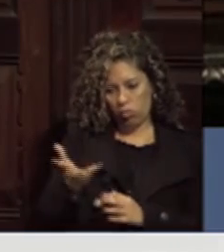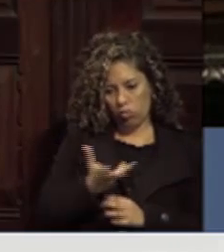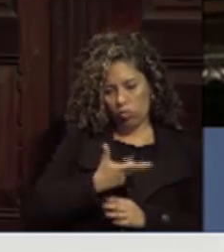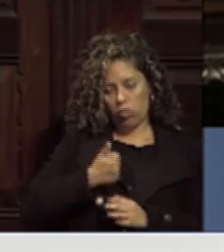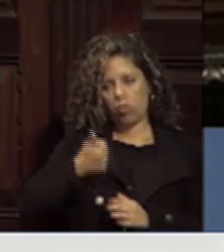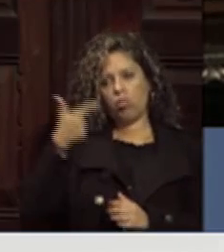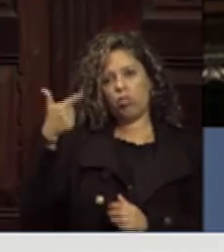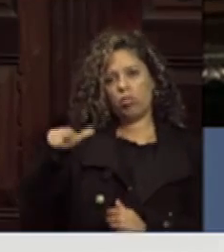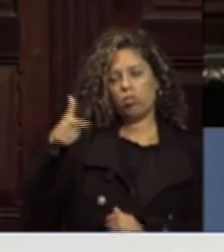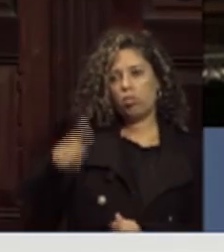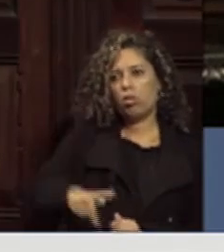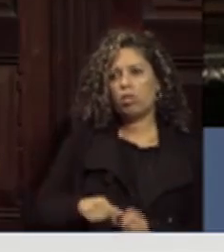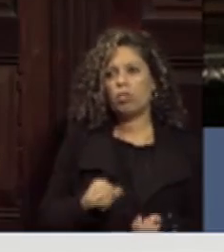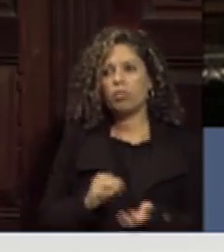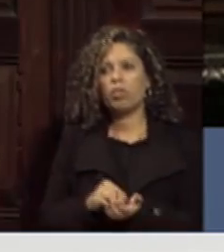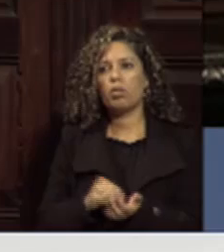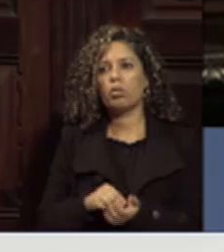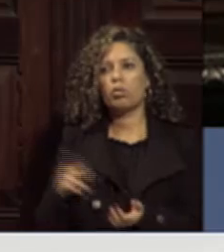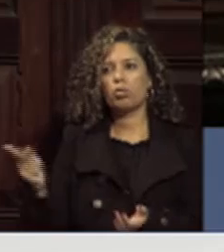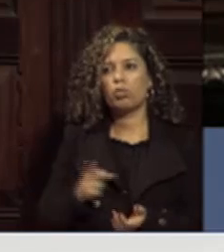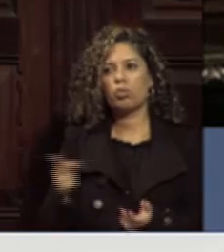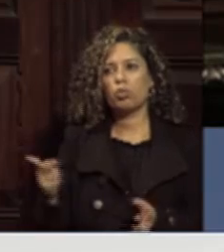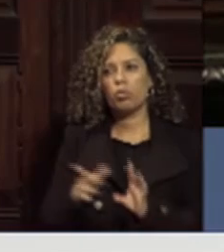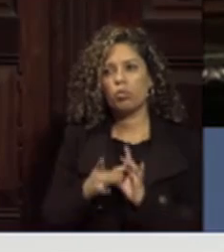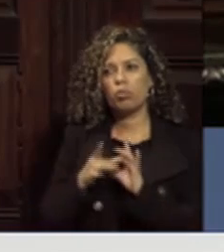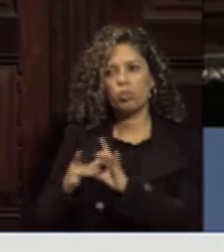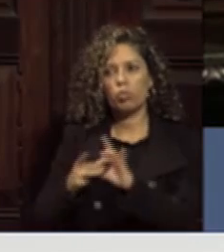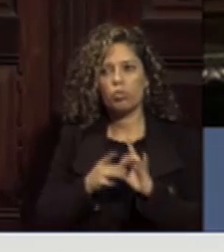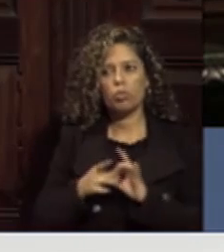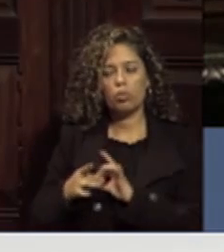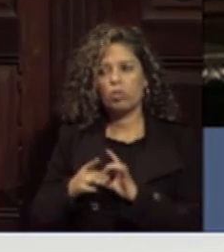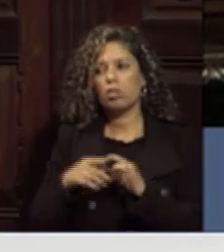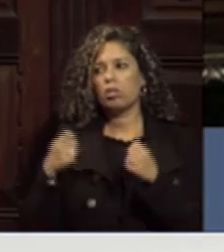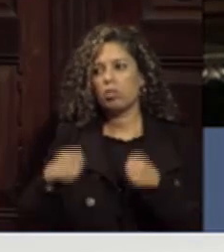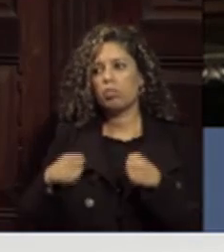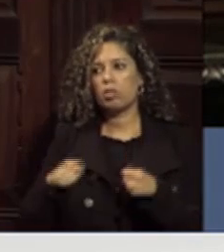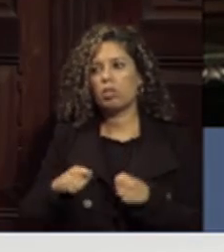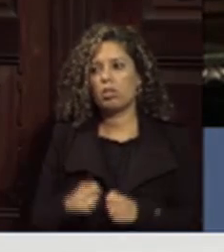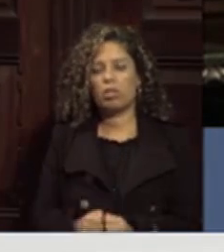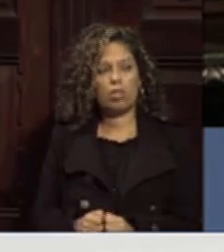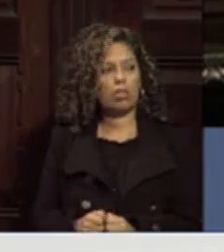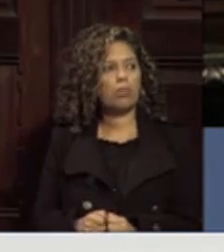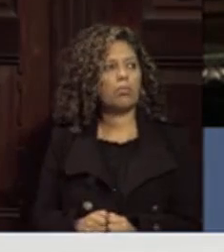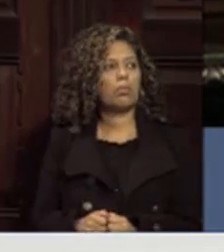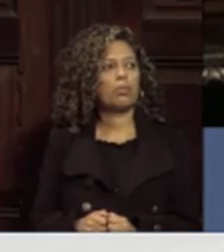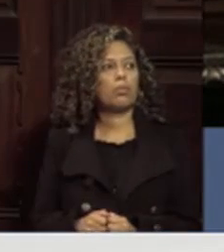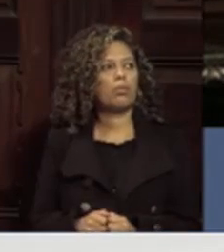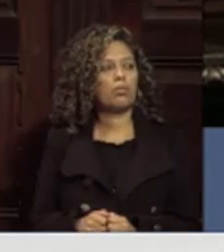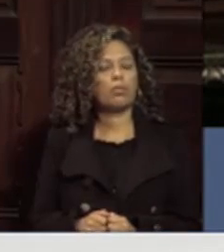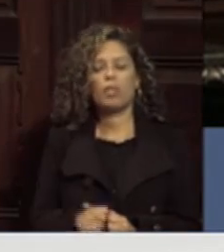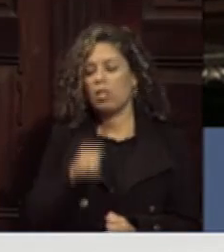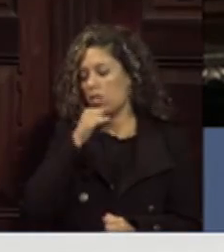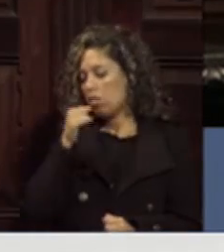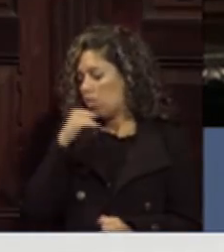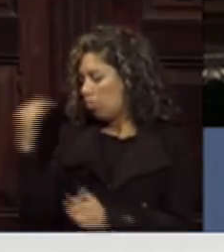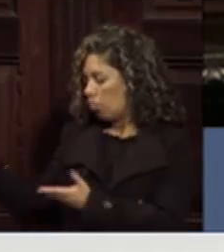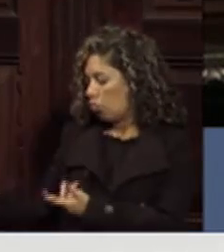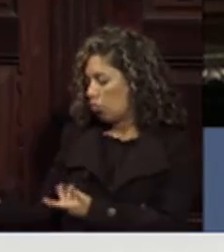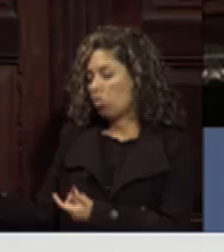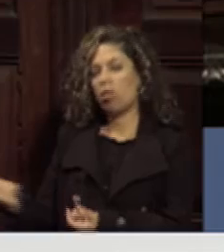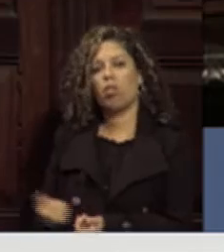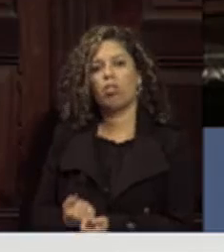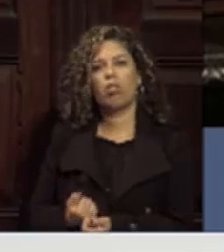sua fundação que cuida da formação profissional dos jovens, no caso da educação do campo, das escolas